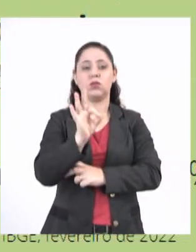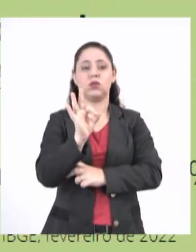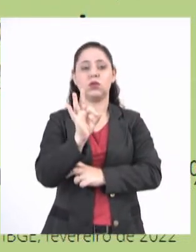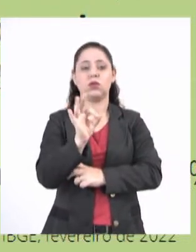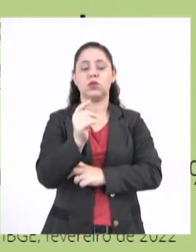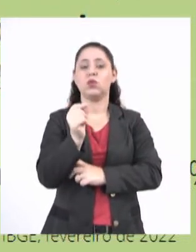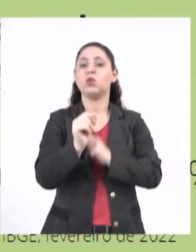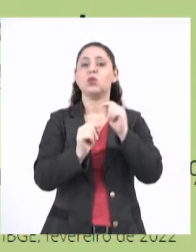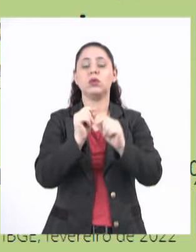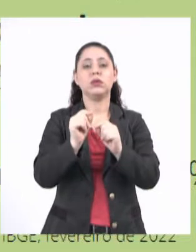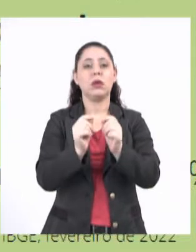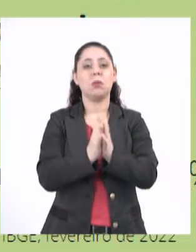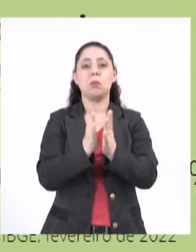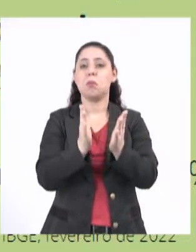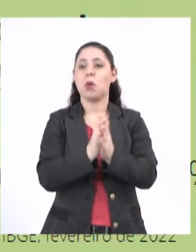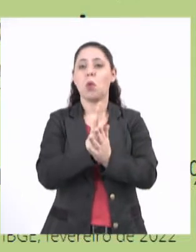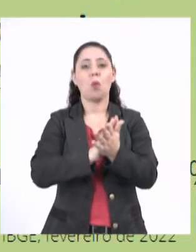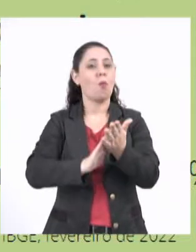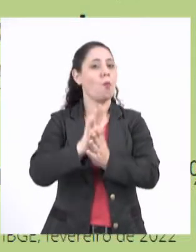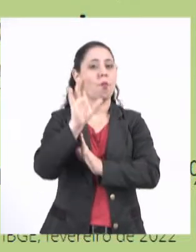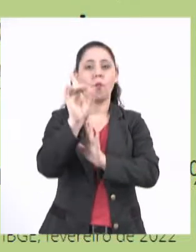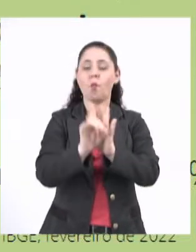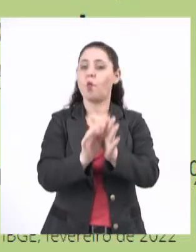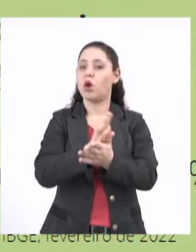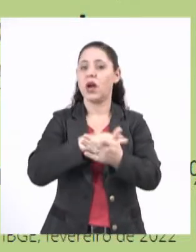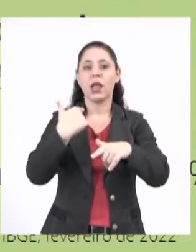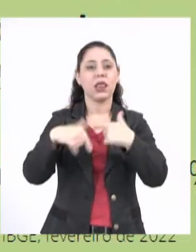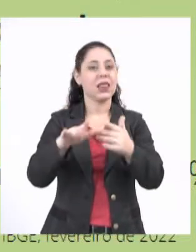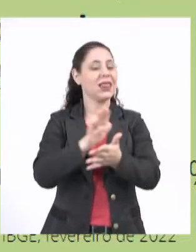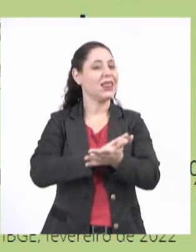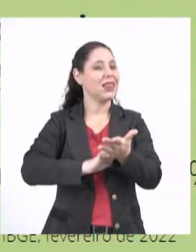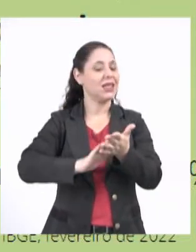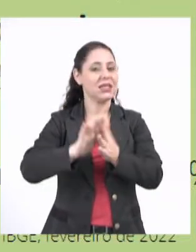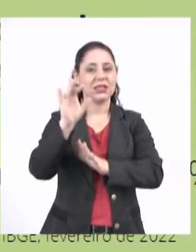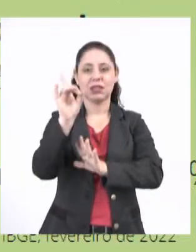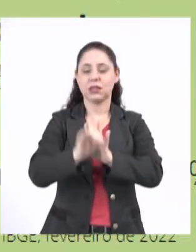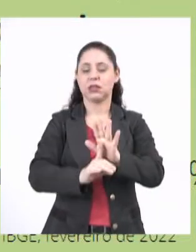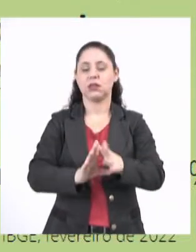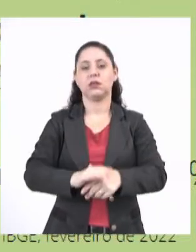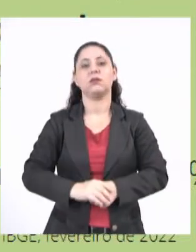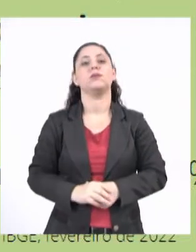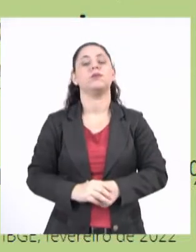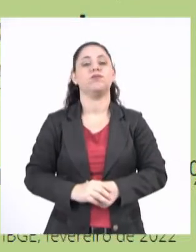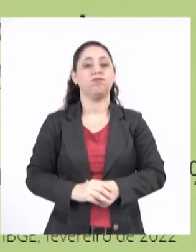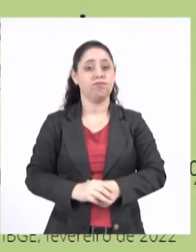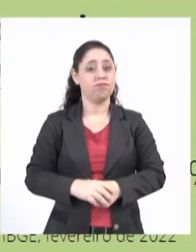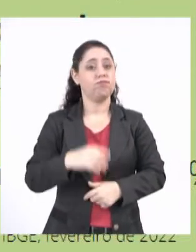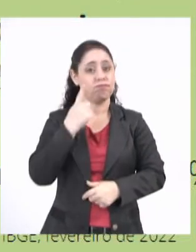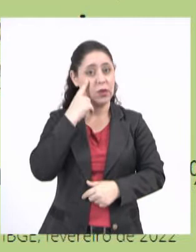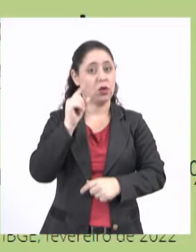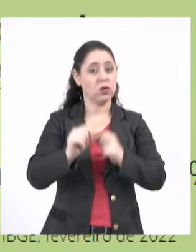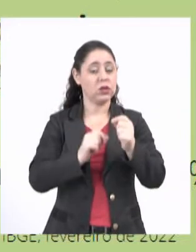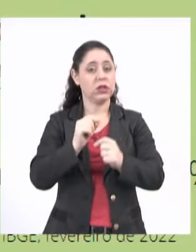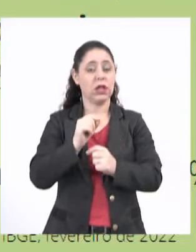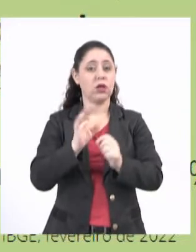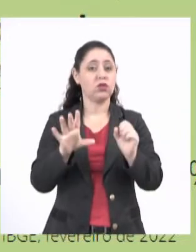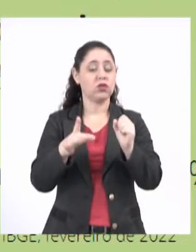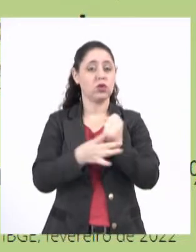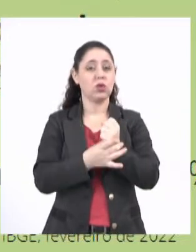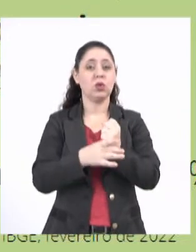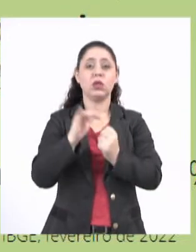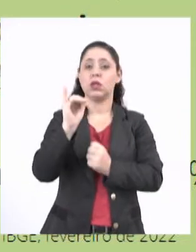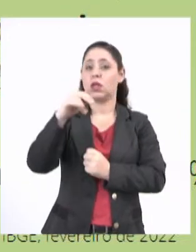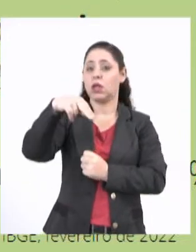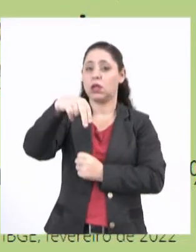baseado na informalidade, sem nenhum direito aí trabalhista garantido, né, a questão da Seguridade Social através do